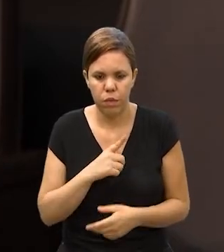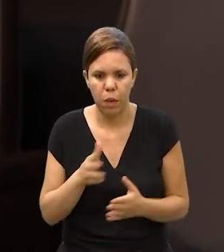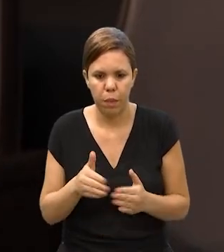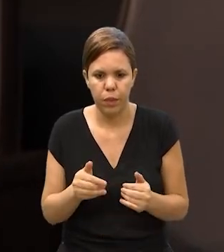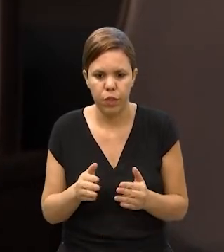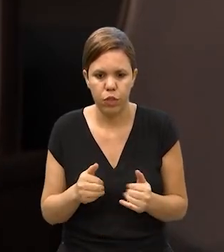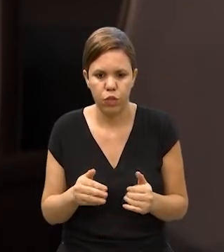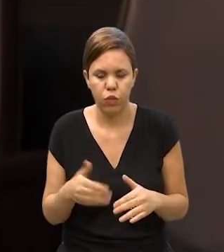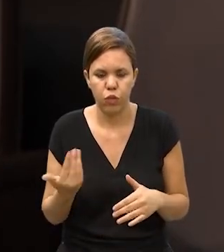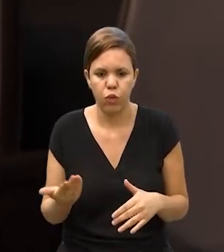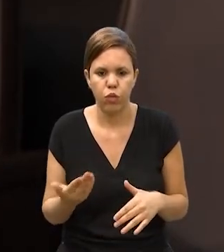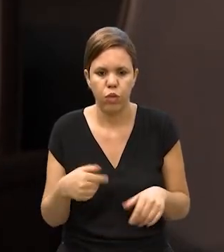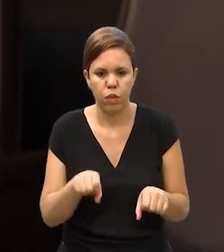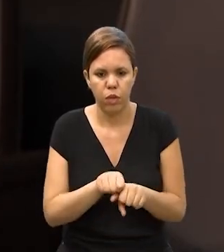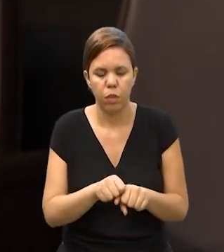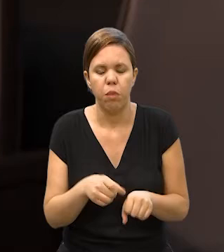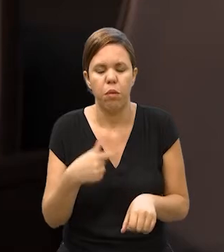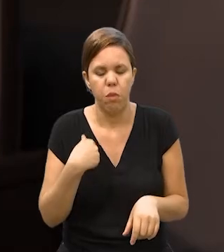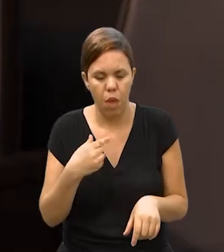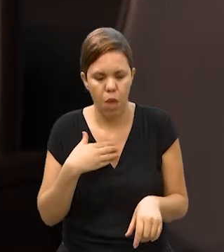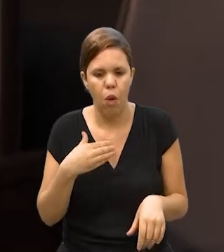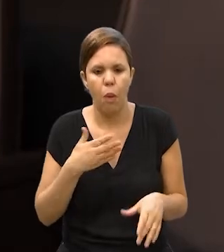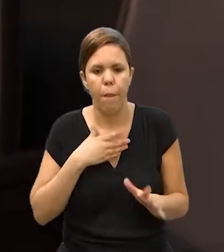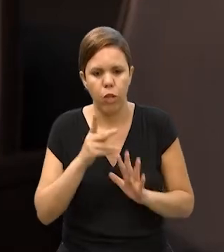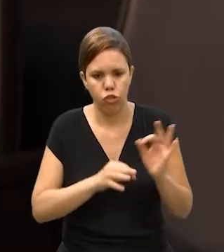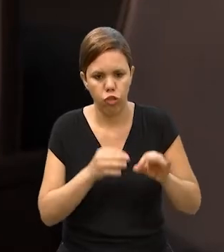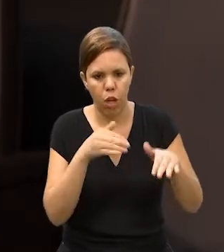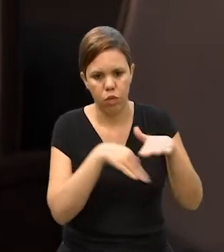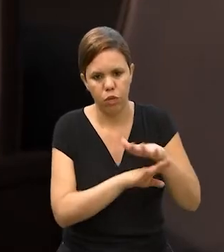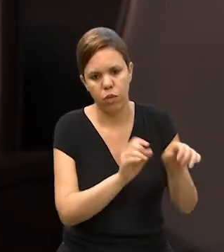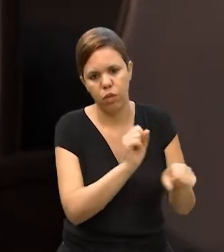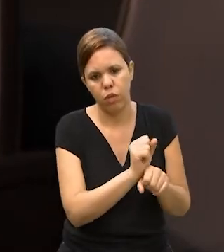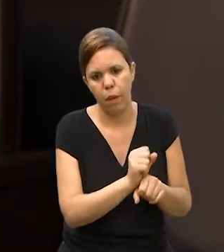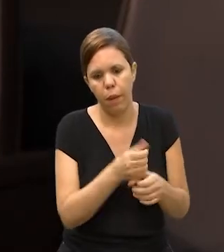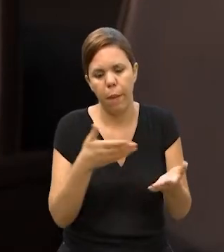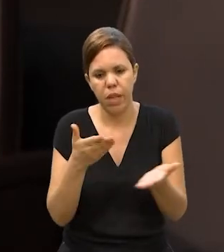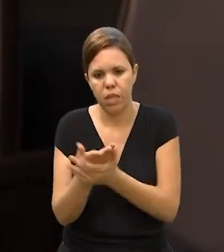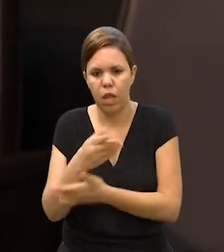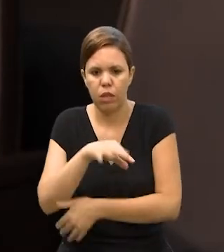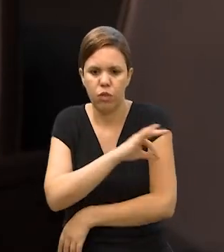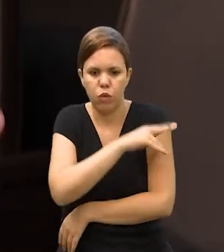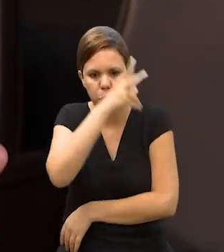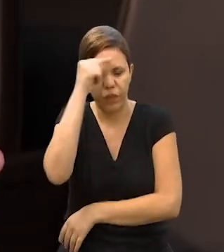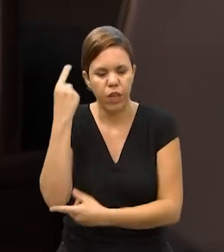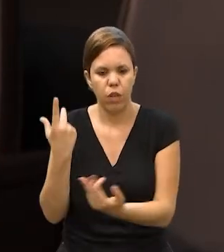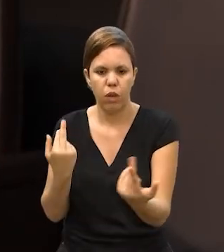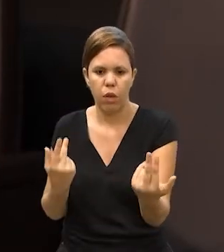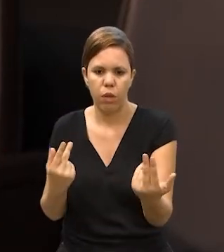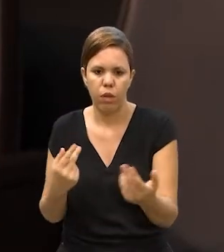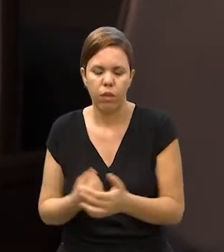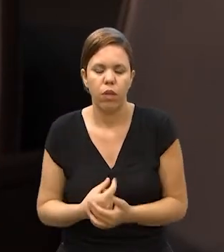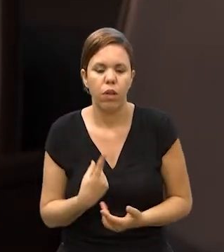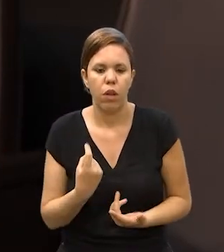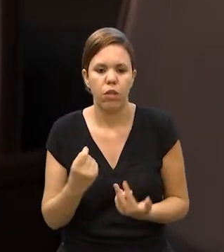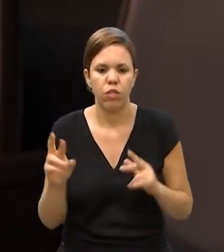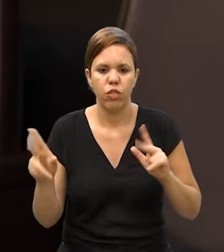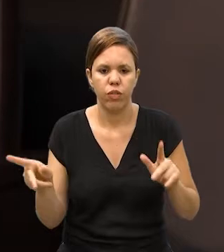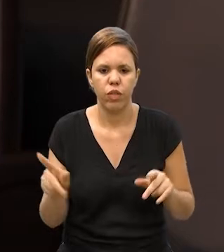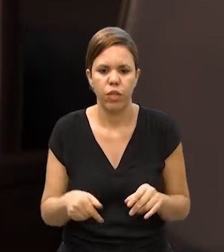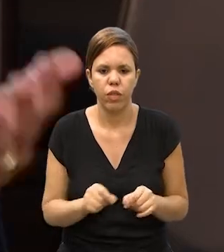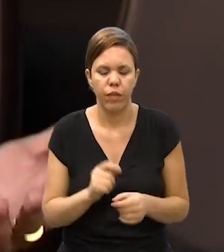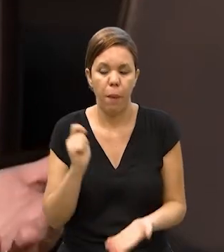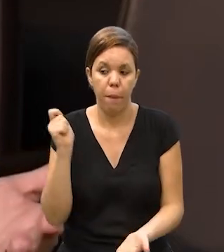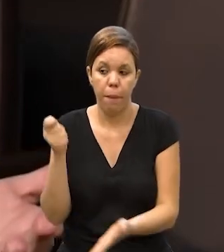pedir o arquivamento desse meu projeto para conseguir passar o projeto do prefeito, que é igual, né? A única diferença é que ele